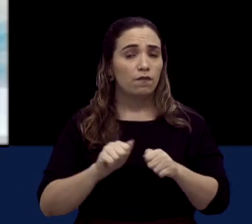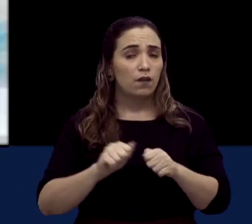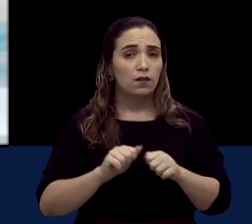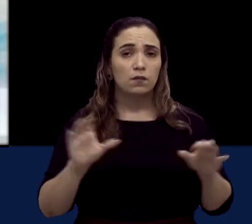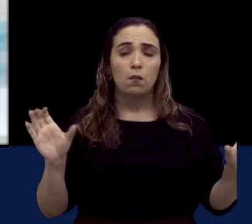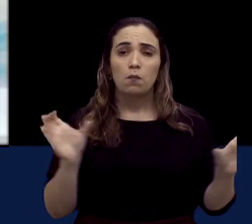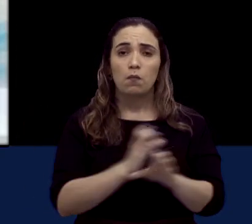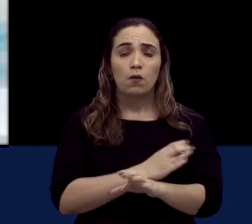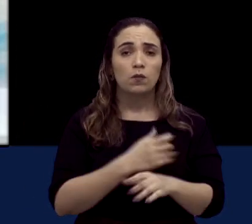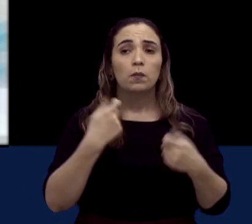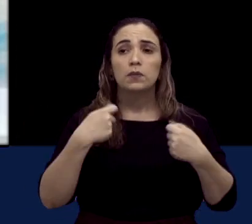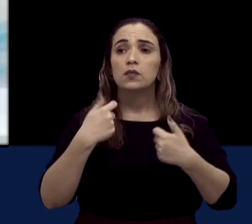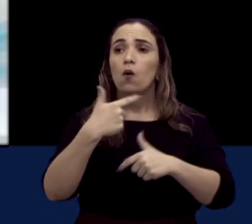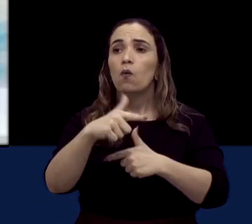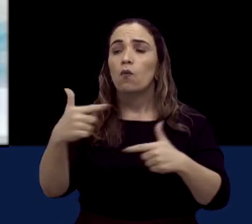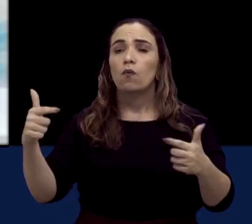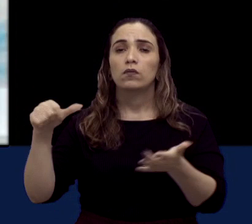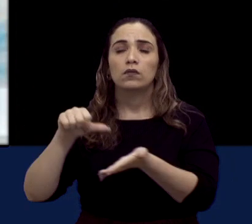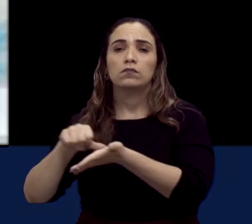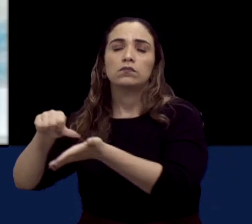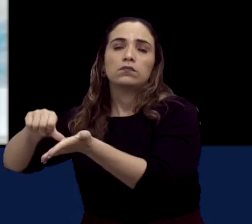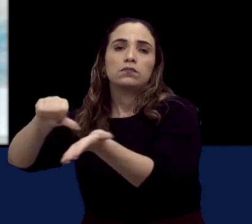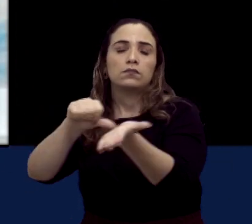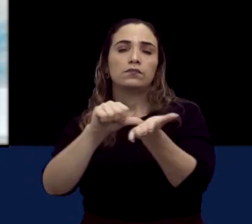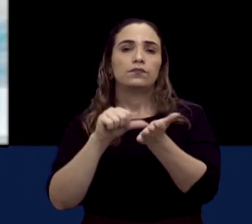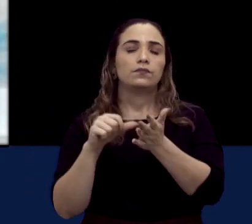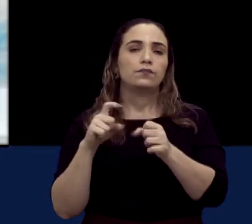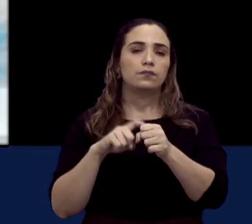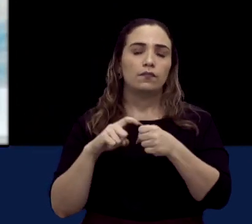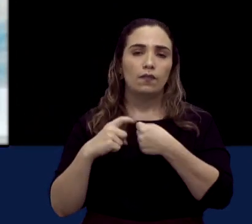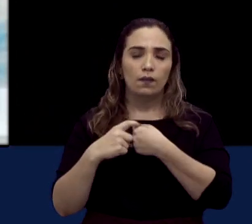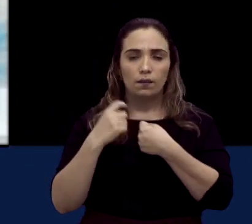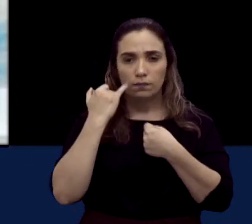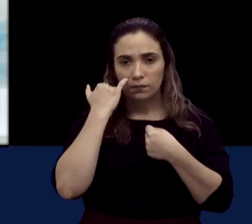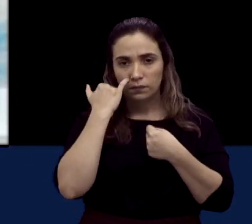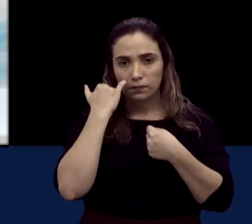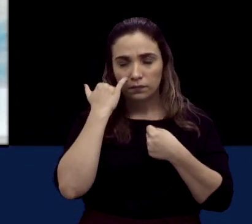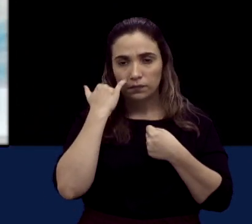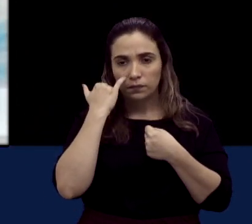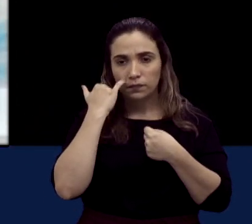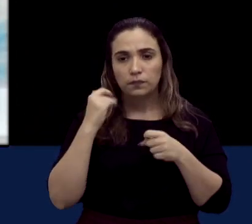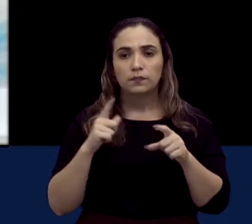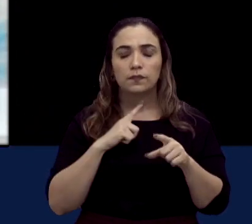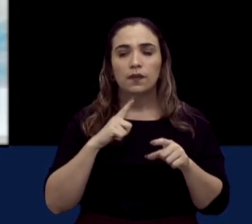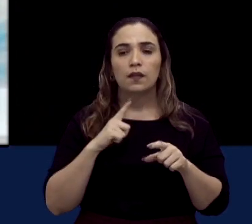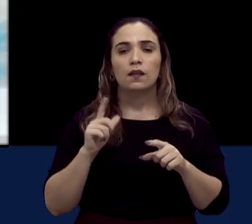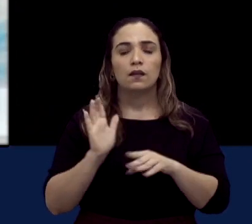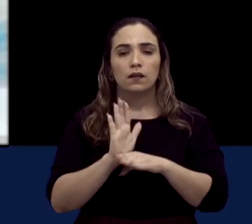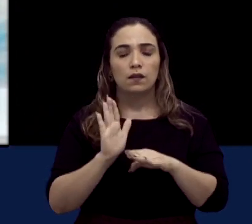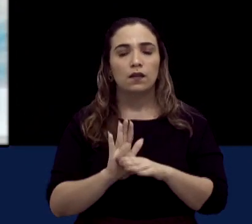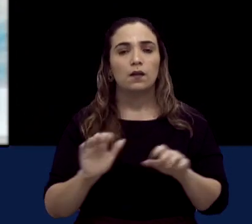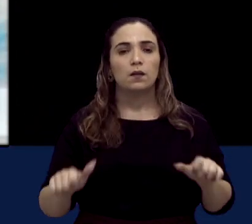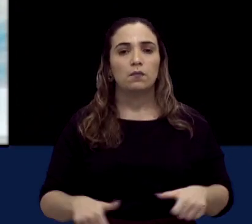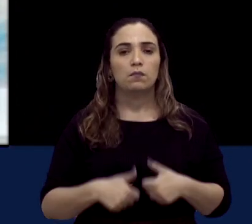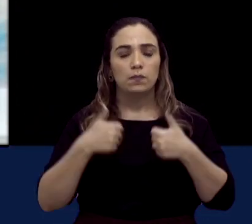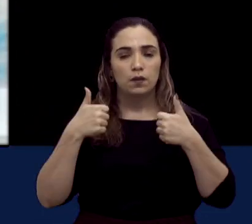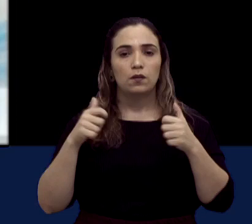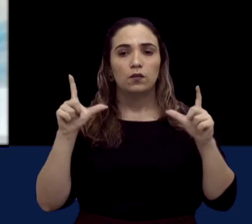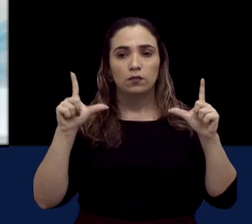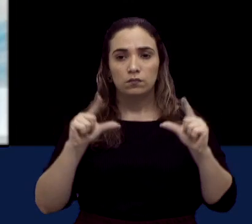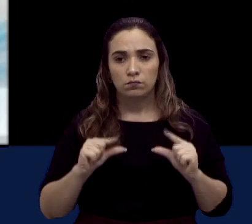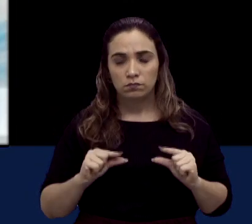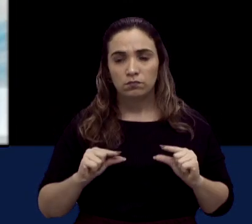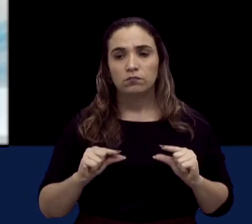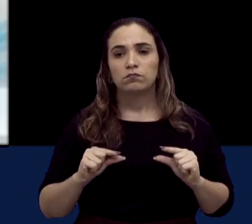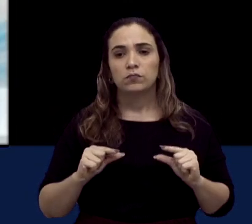o que precisava era de que outras instâncias que contribuem também para a redução da mortalidade infantil